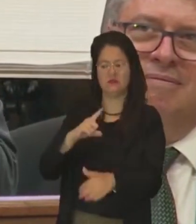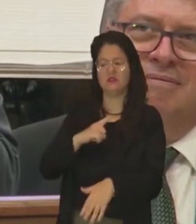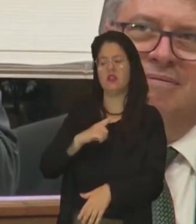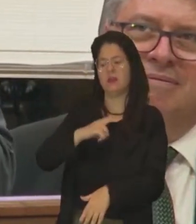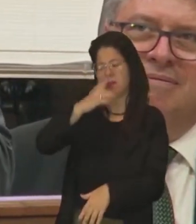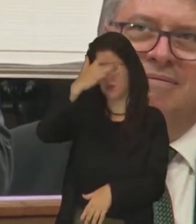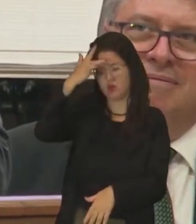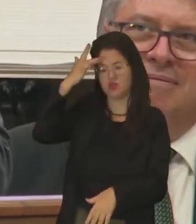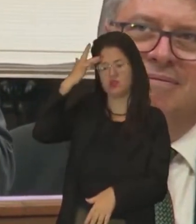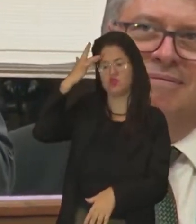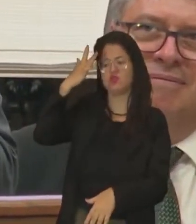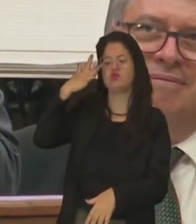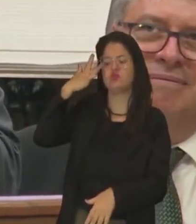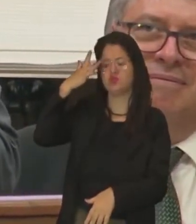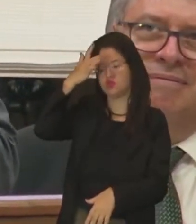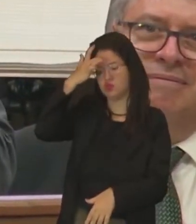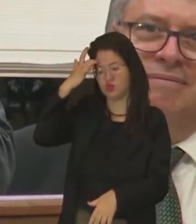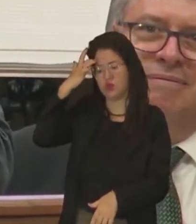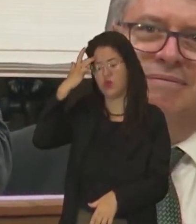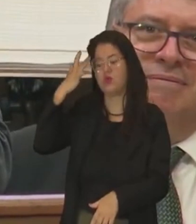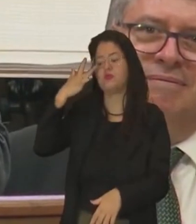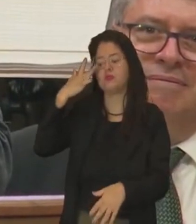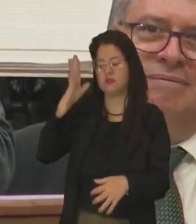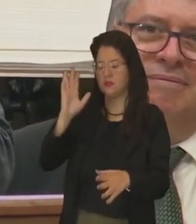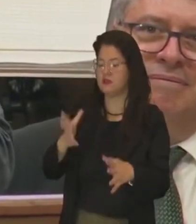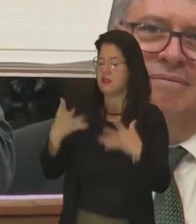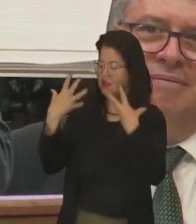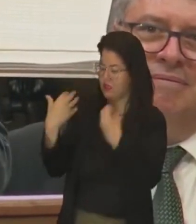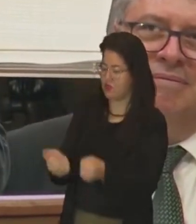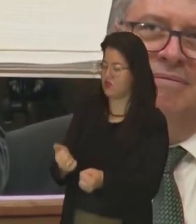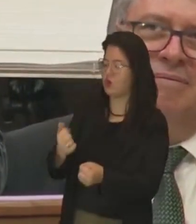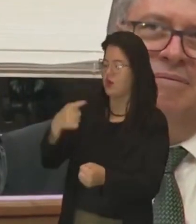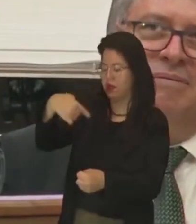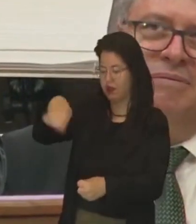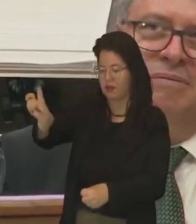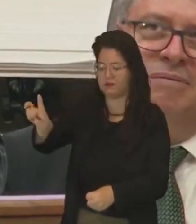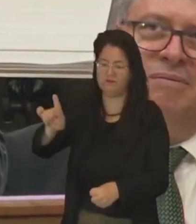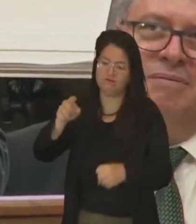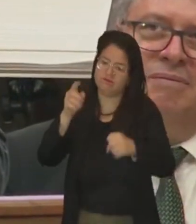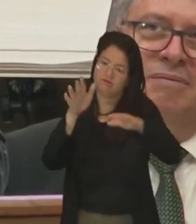lá. Estão renunciando a proximidade com a família. Estão renunciando